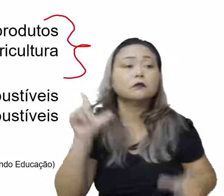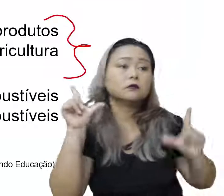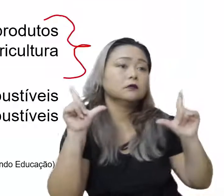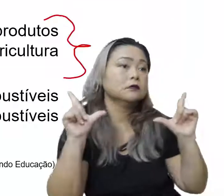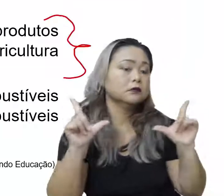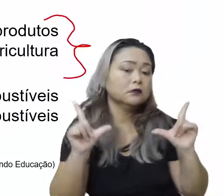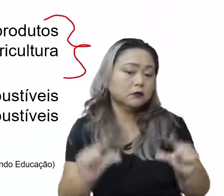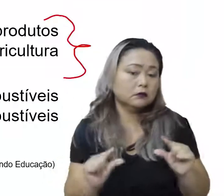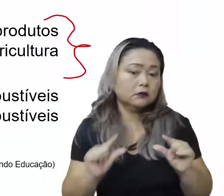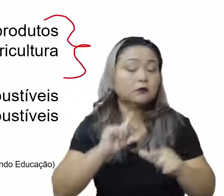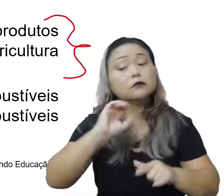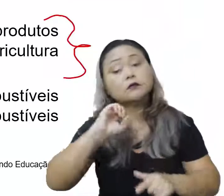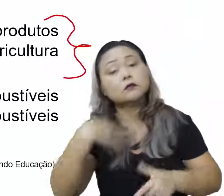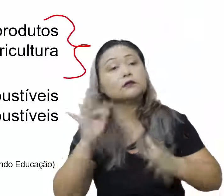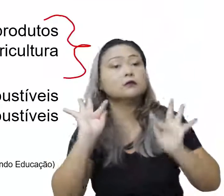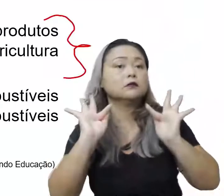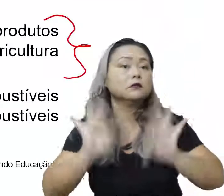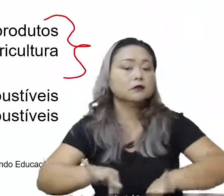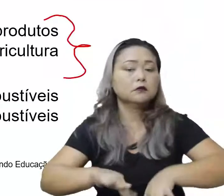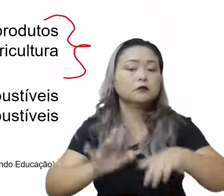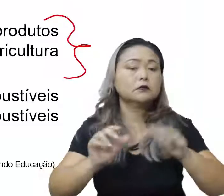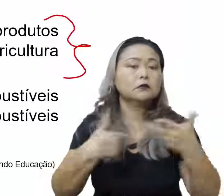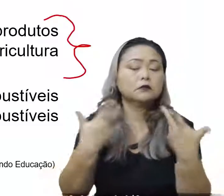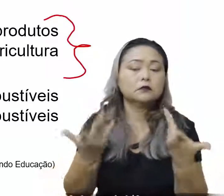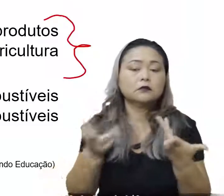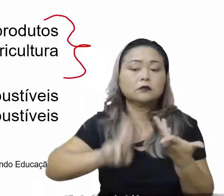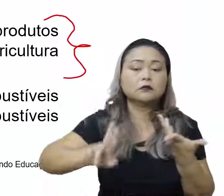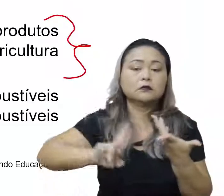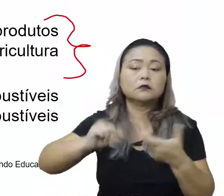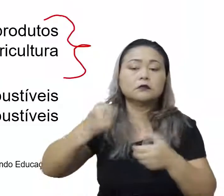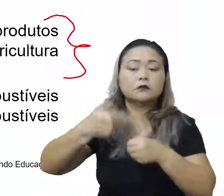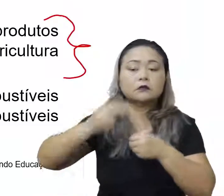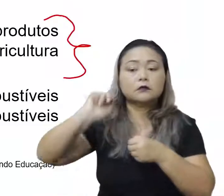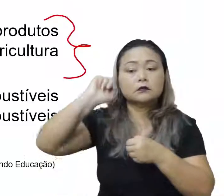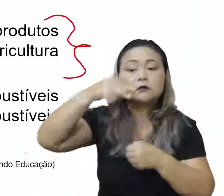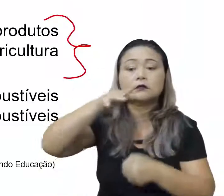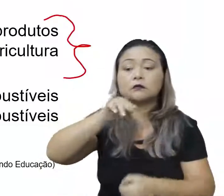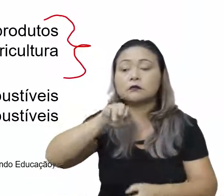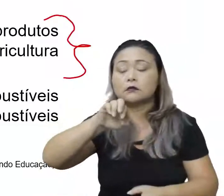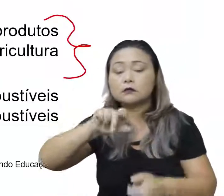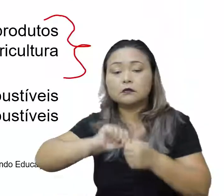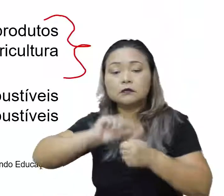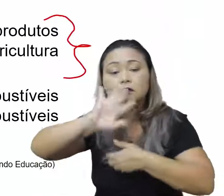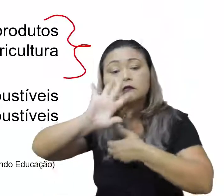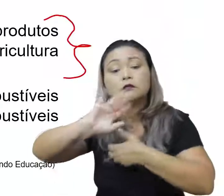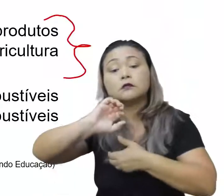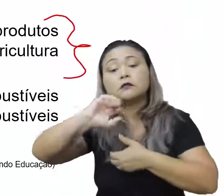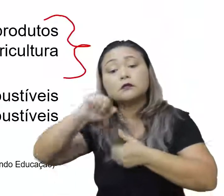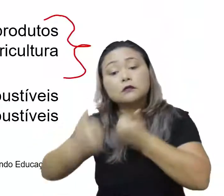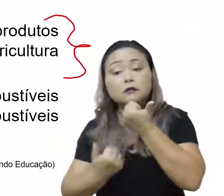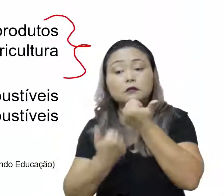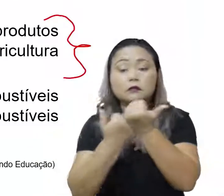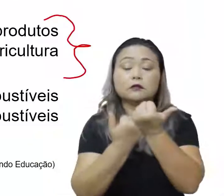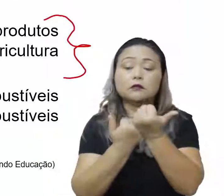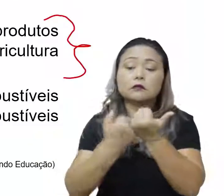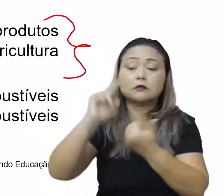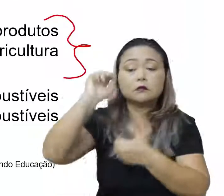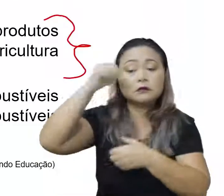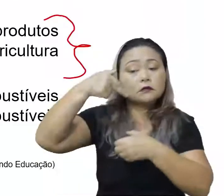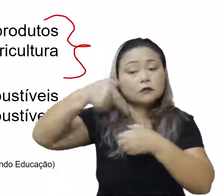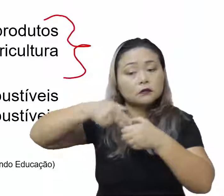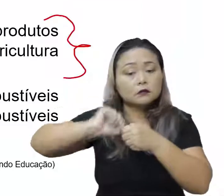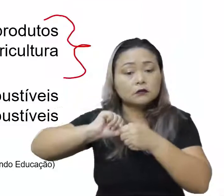Reduzir ou, fim, finalizar o uso de combustíveis fósseis e sua substituição por